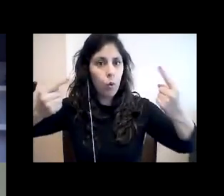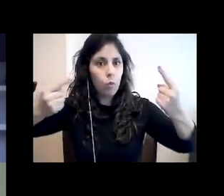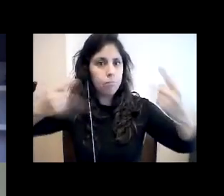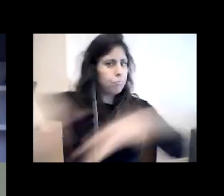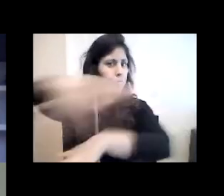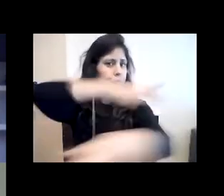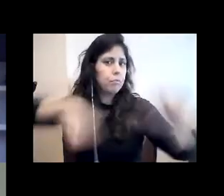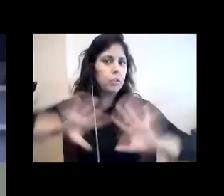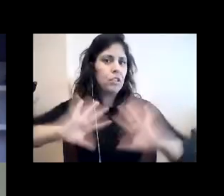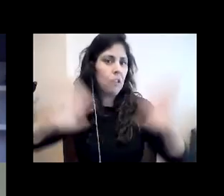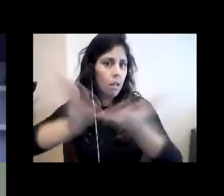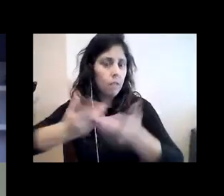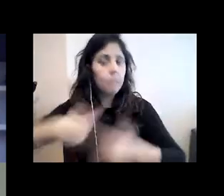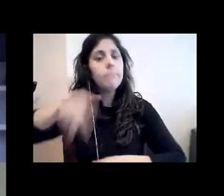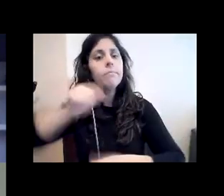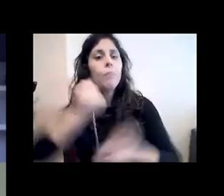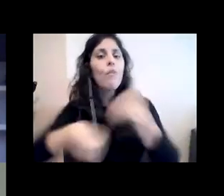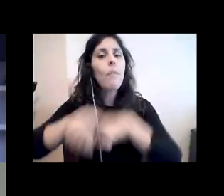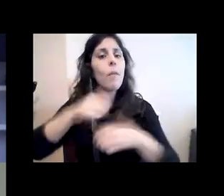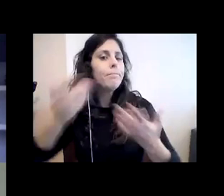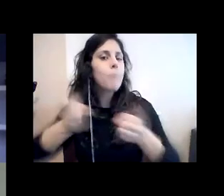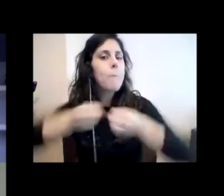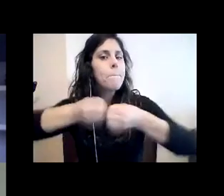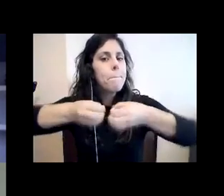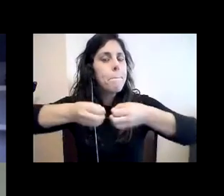em geral, e o movimento, enfim, tem vindo